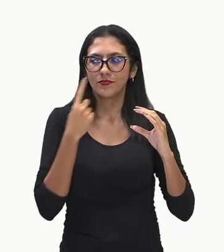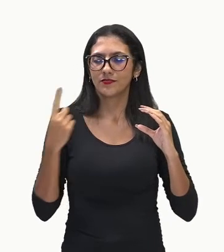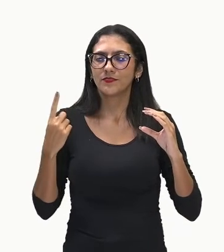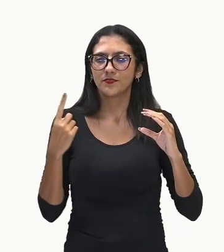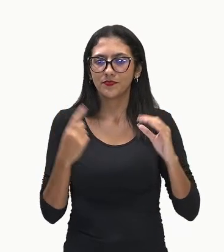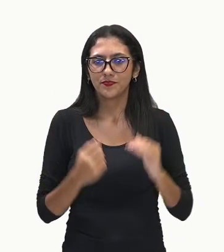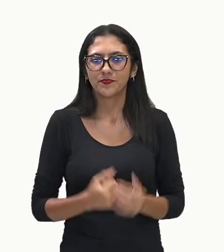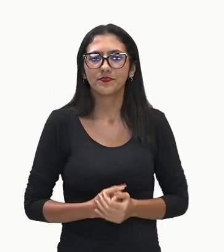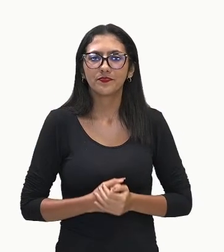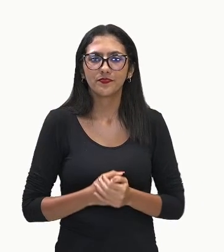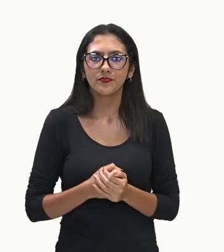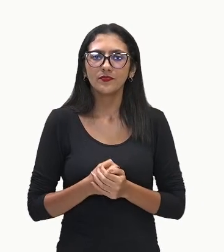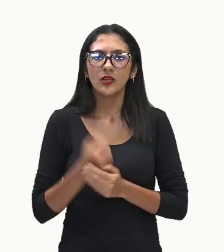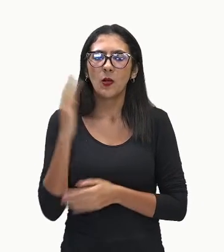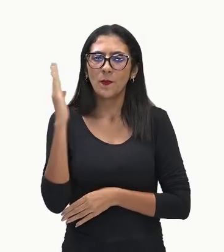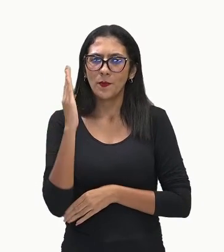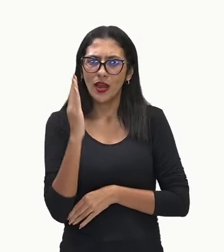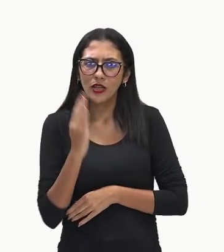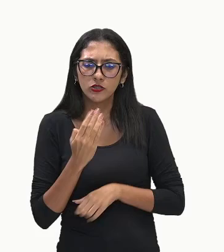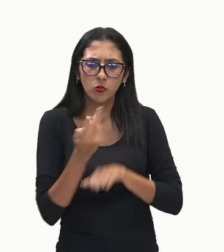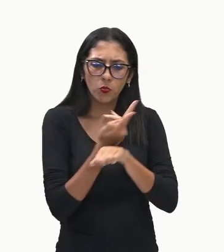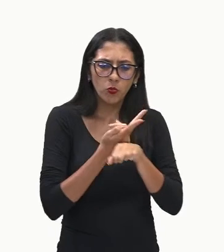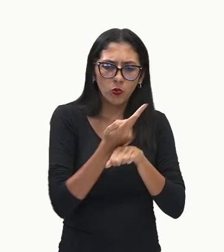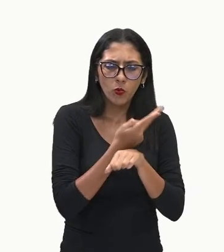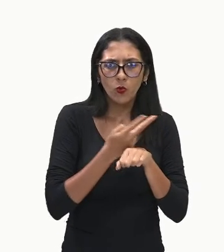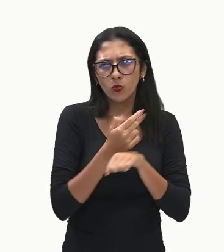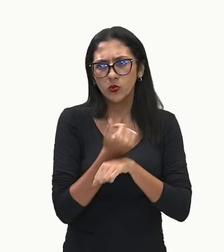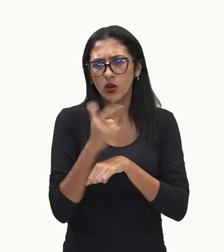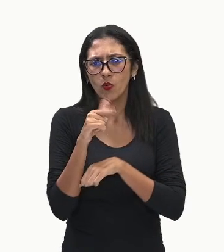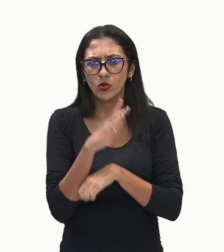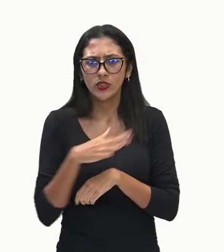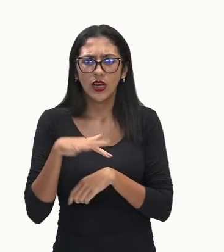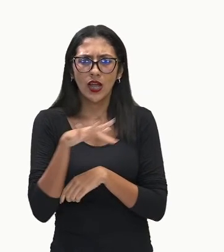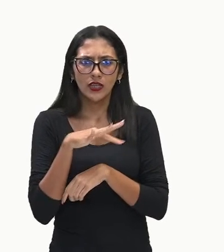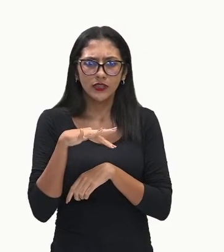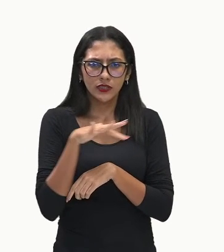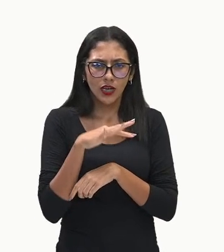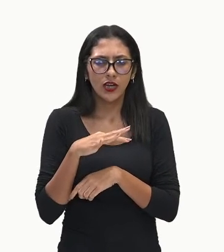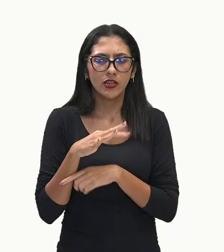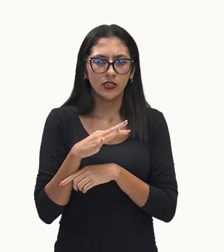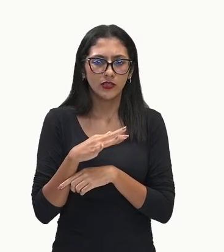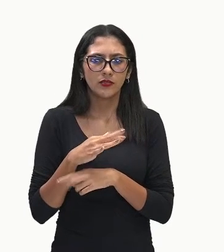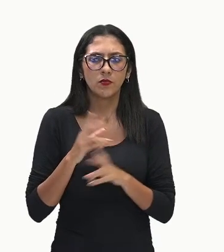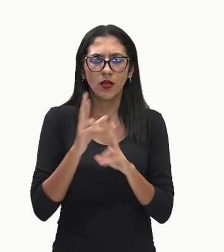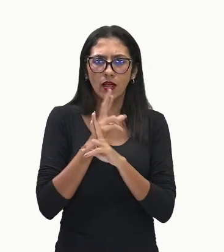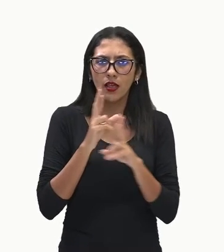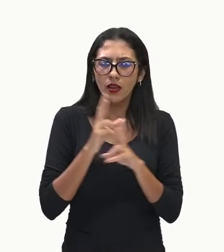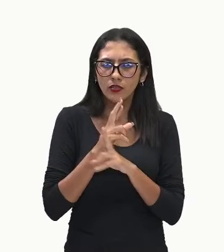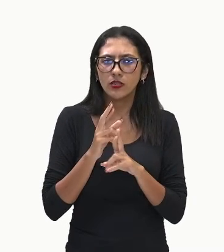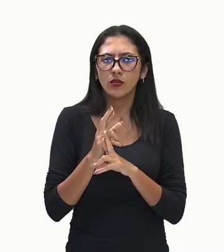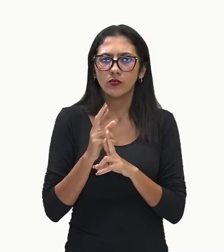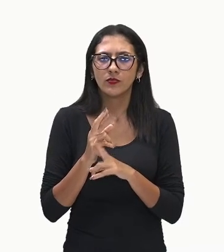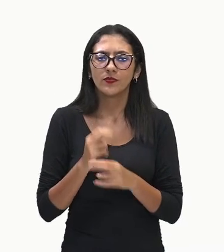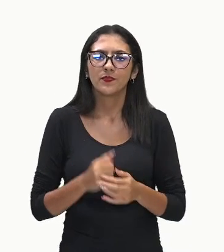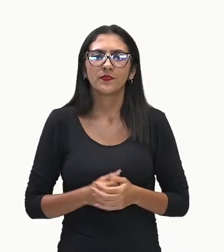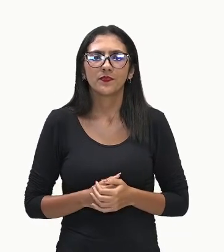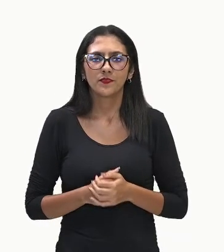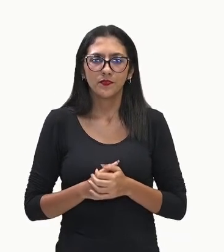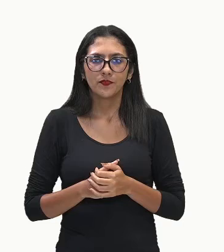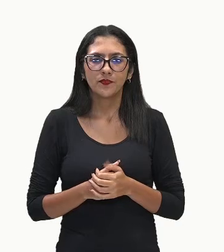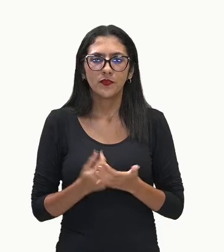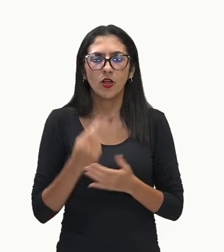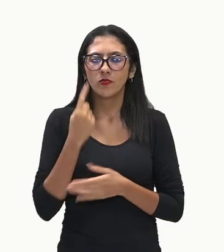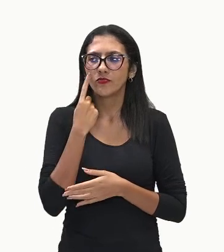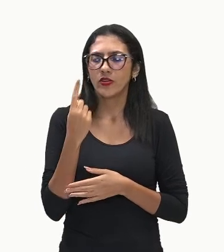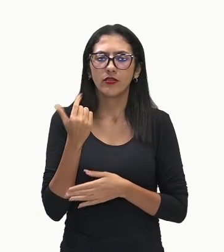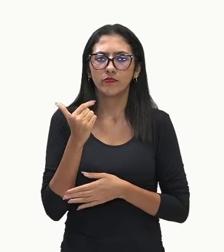Brasil explora regiões de mangue para a produção do mel e ultrapassa a Argentina no ranking mundial. Também não tem nada a ver. O gráfico não fala nada